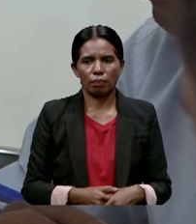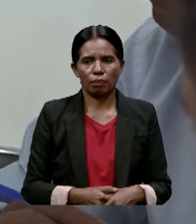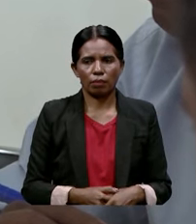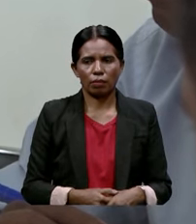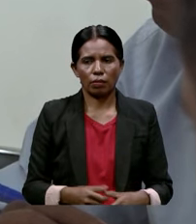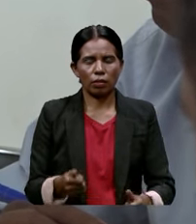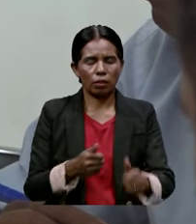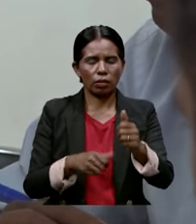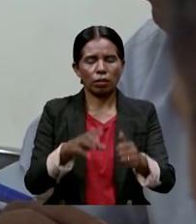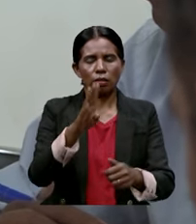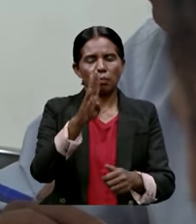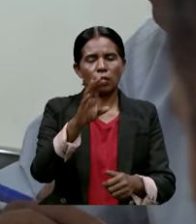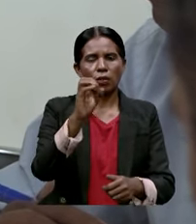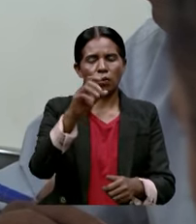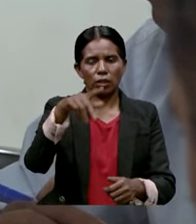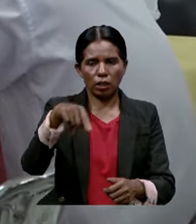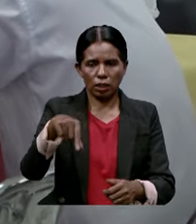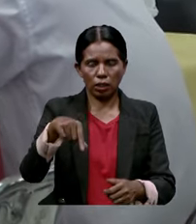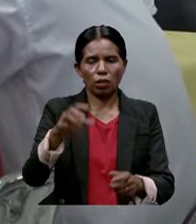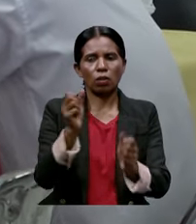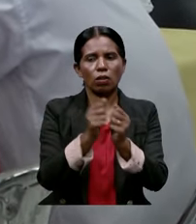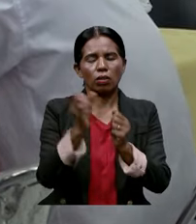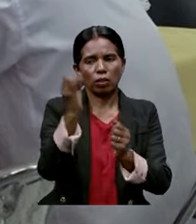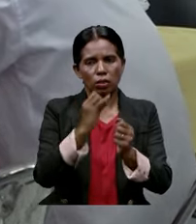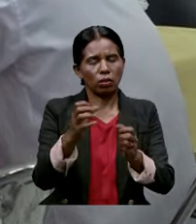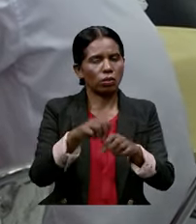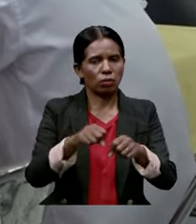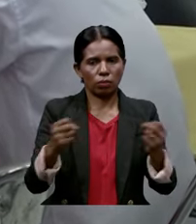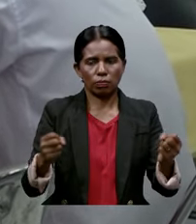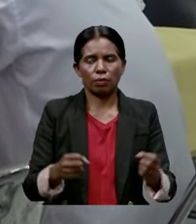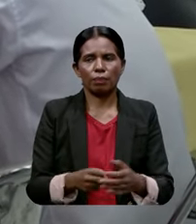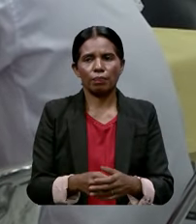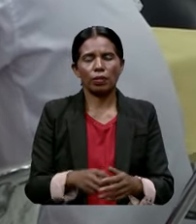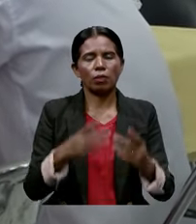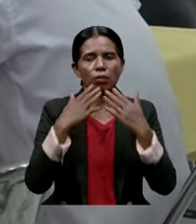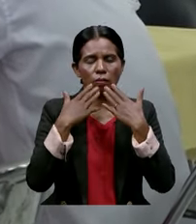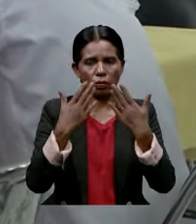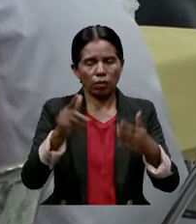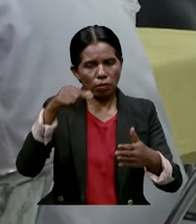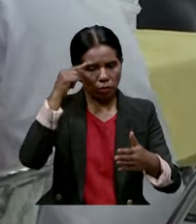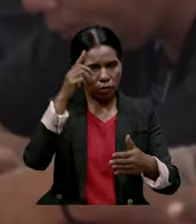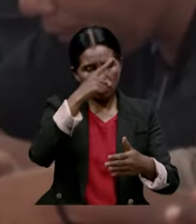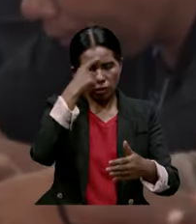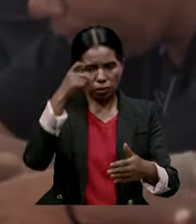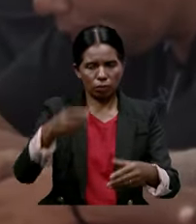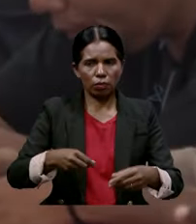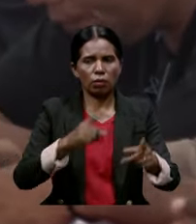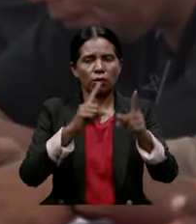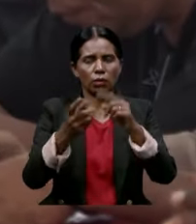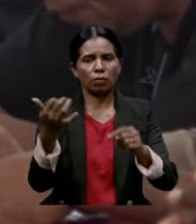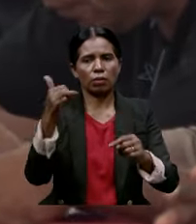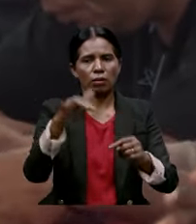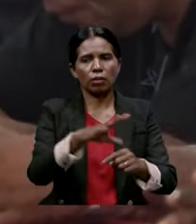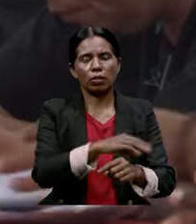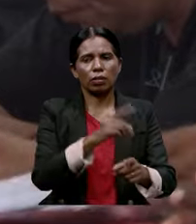Latuir bioke o desenu sobu. E encontro ne companhia na Insira moça agradece para o governo, tama foi explicação ba Sira, no